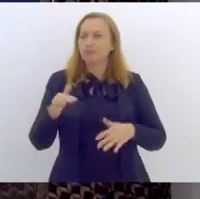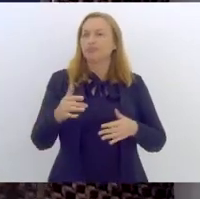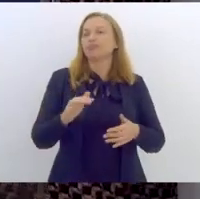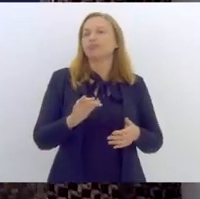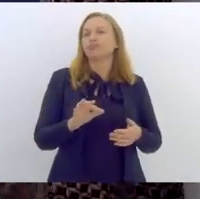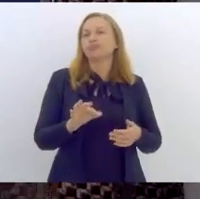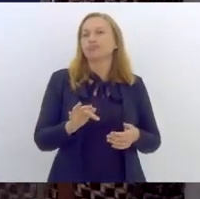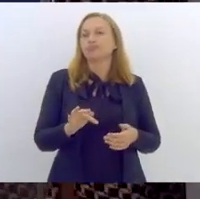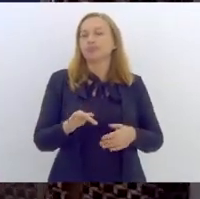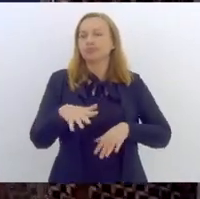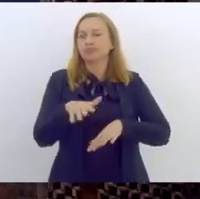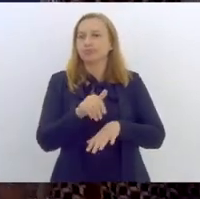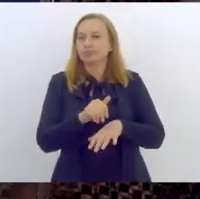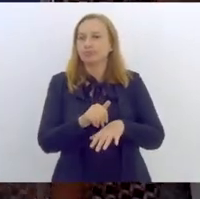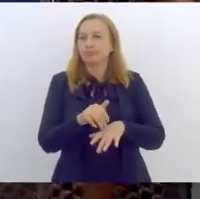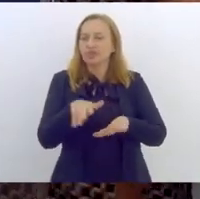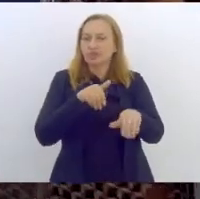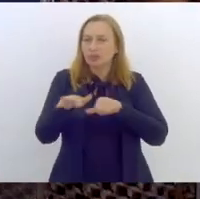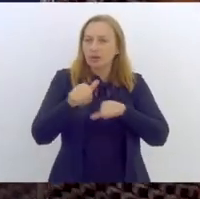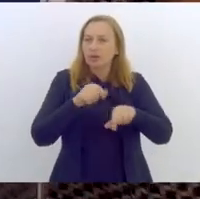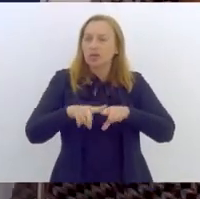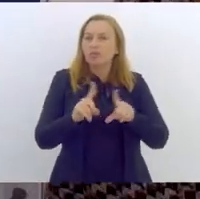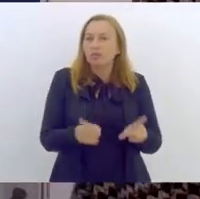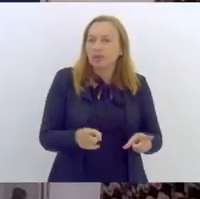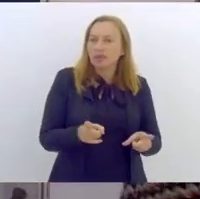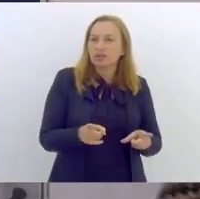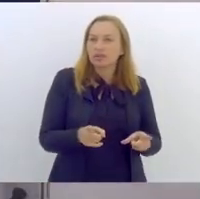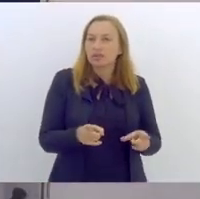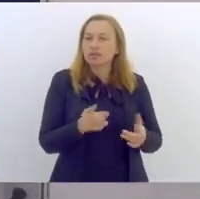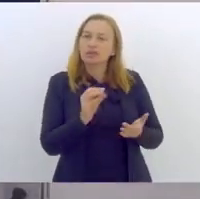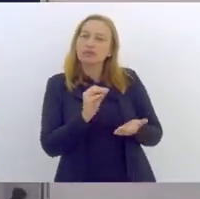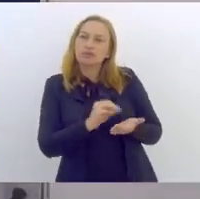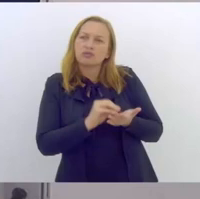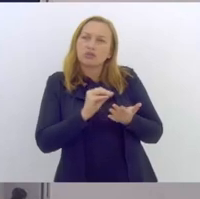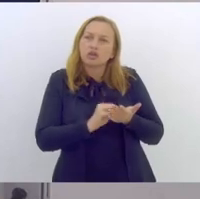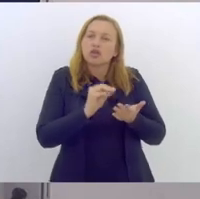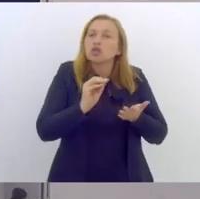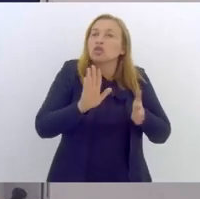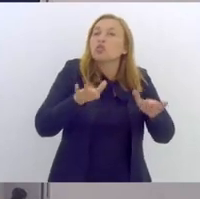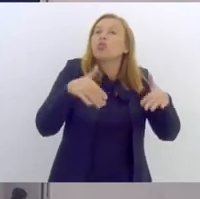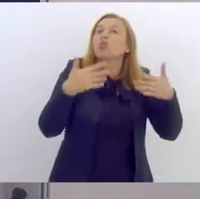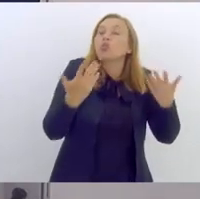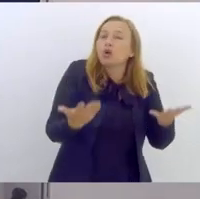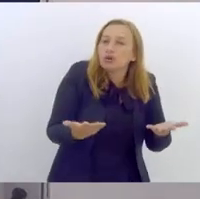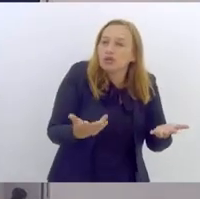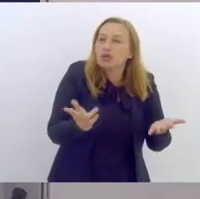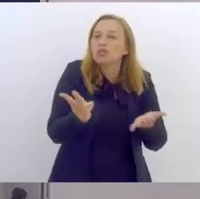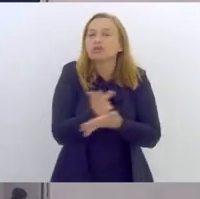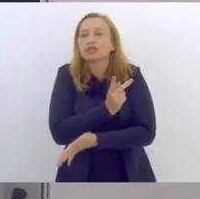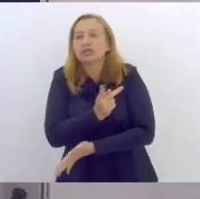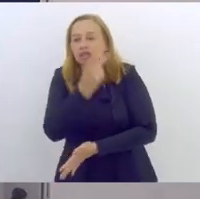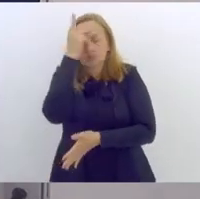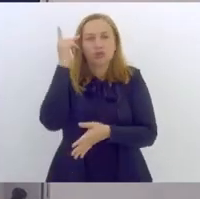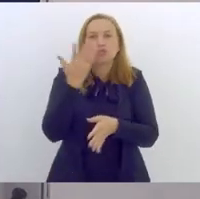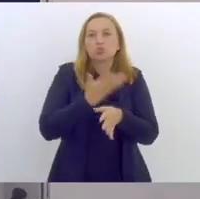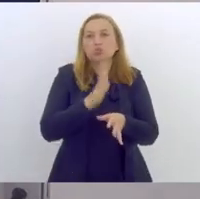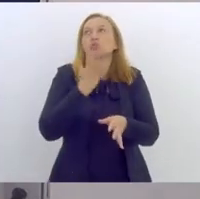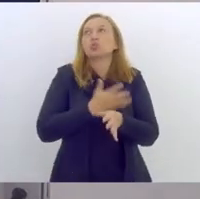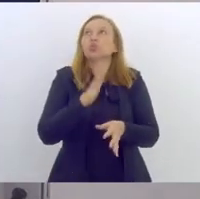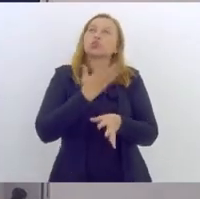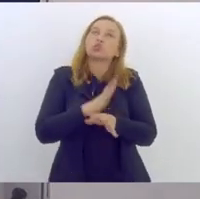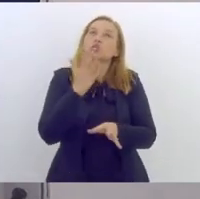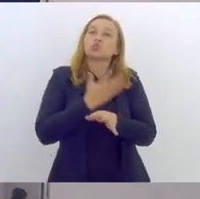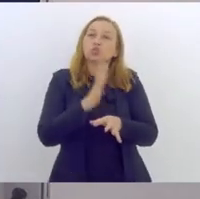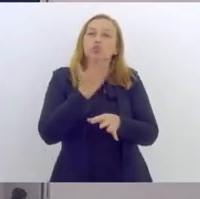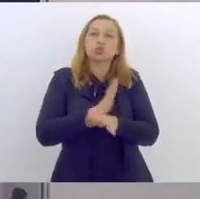ocorrer um segundo TAF mas nessa indefinição de quando será Então as pessoas estão treinando ininterruptamente